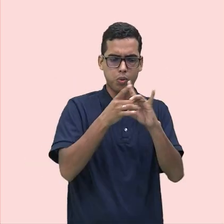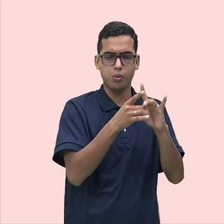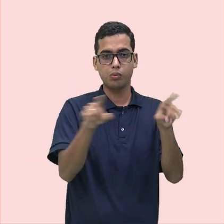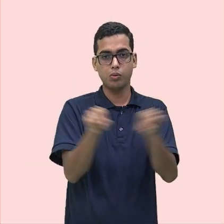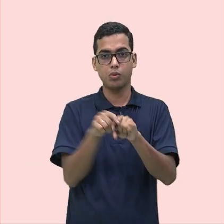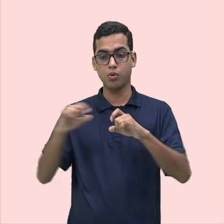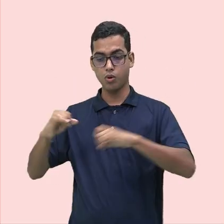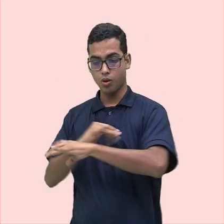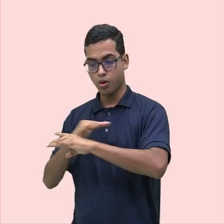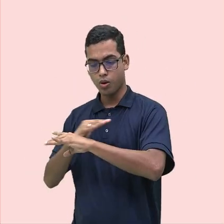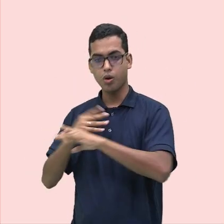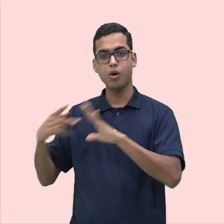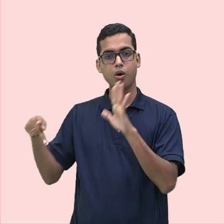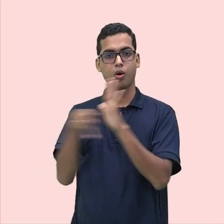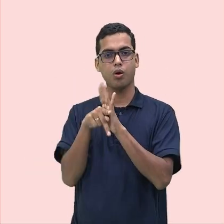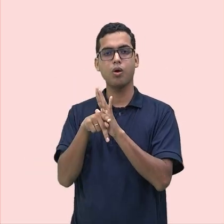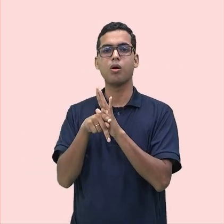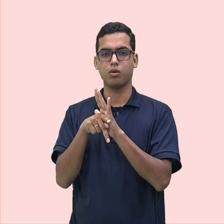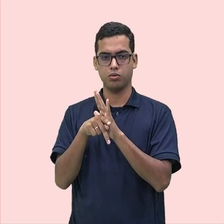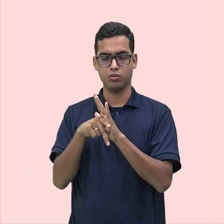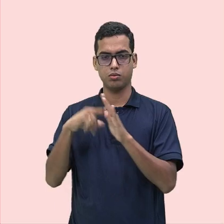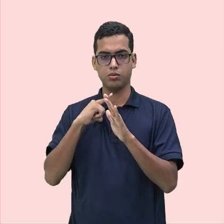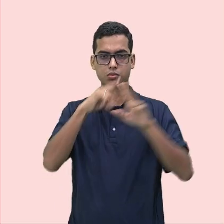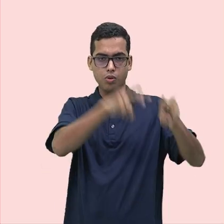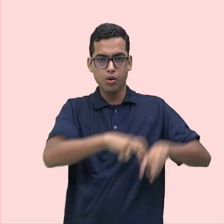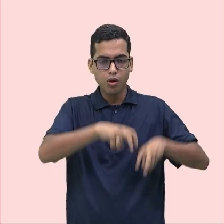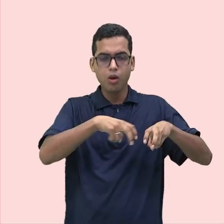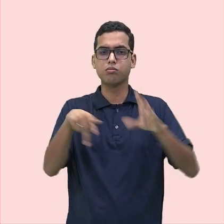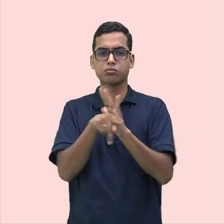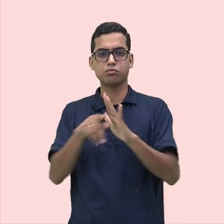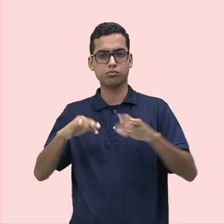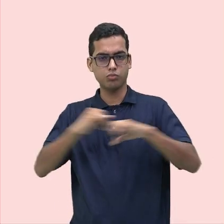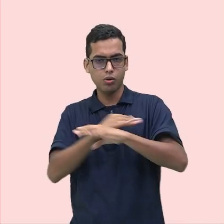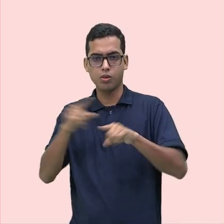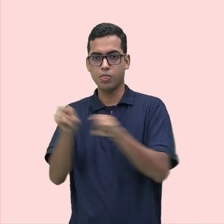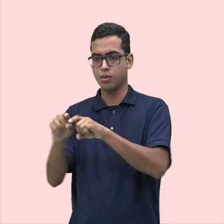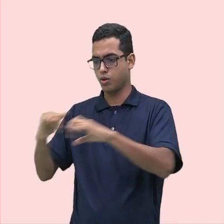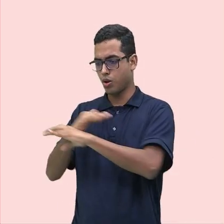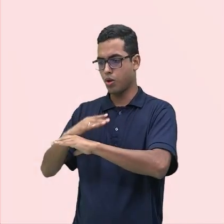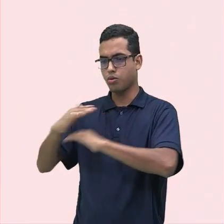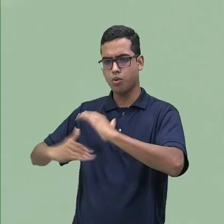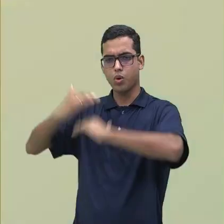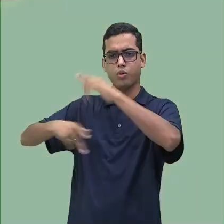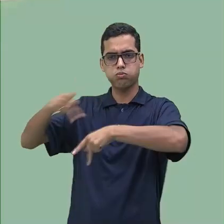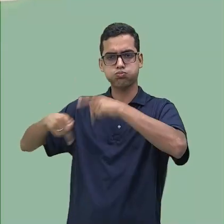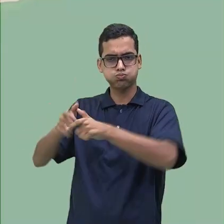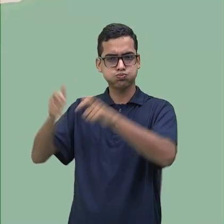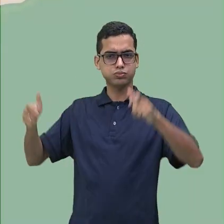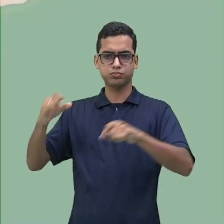cidade é um centro urbano com maior povoamento e construções.